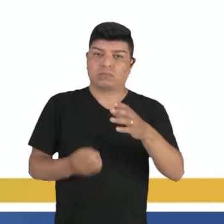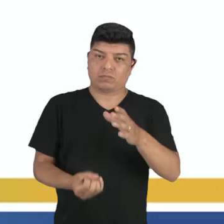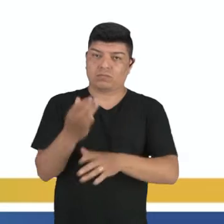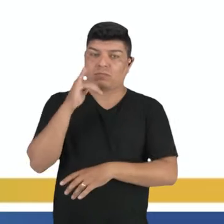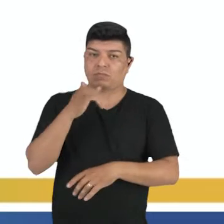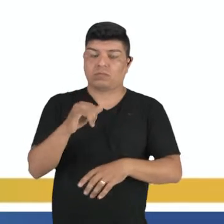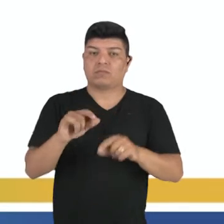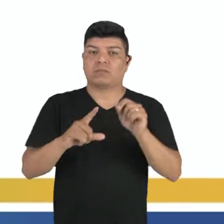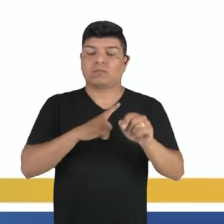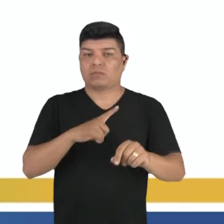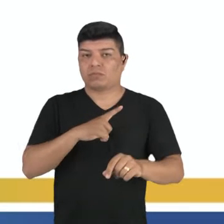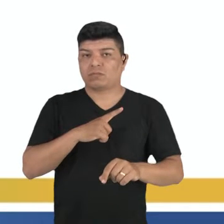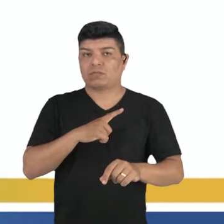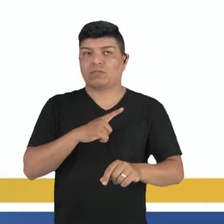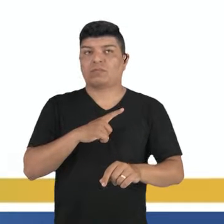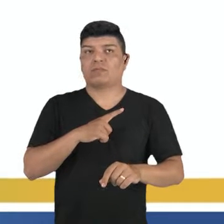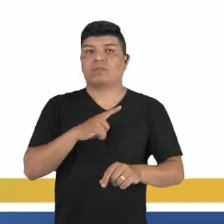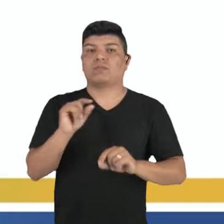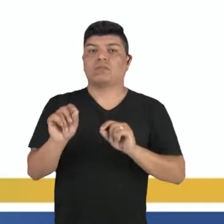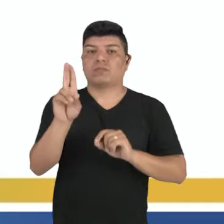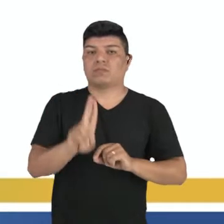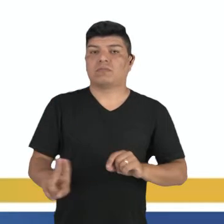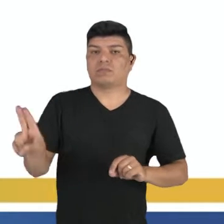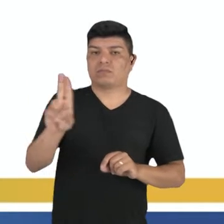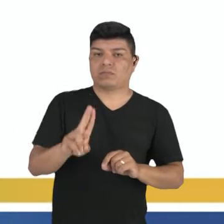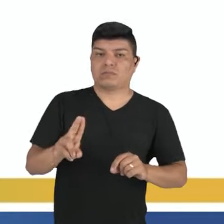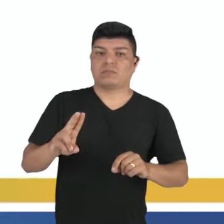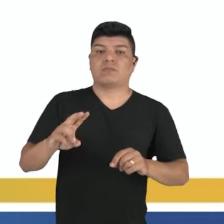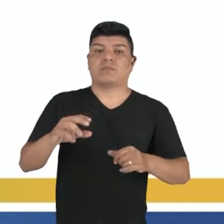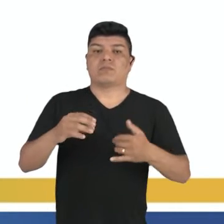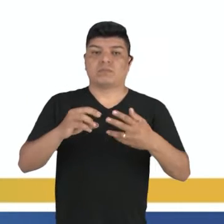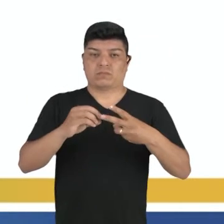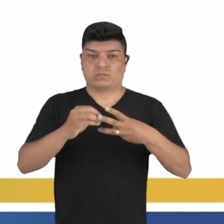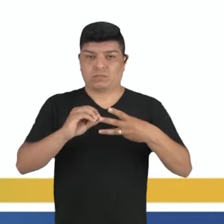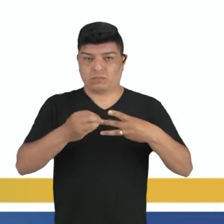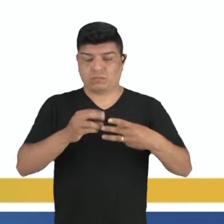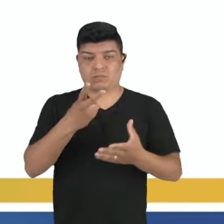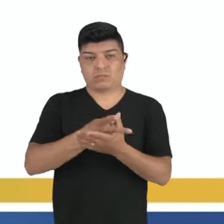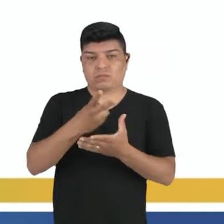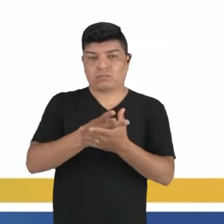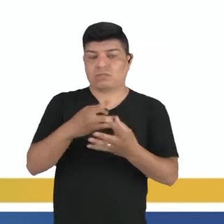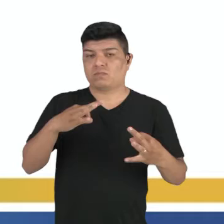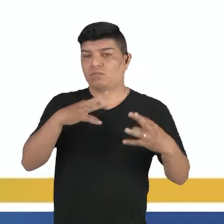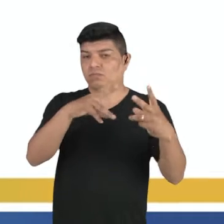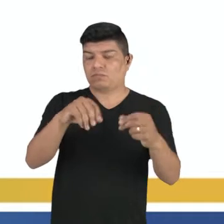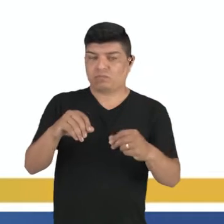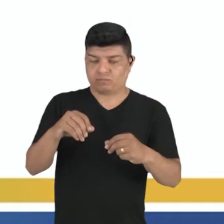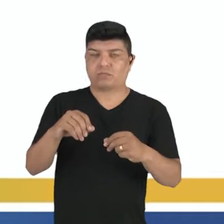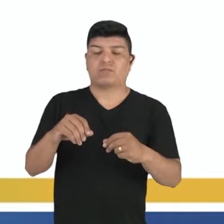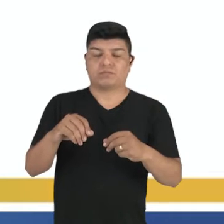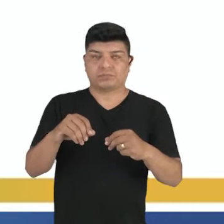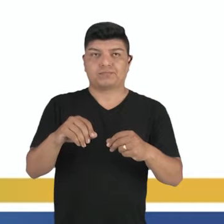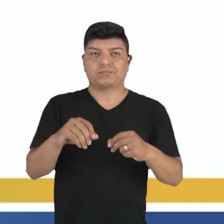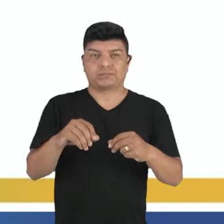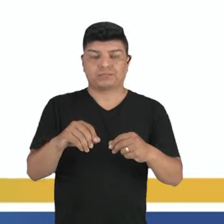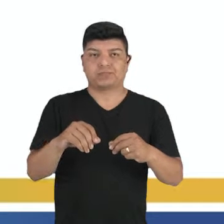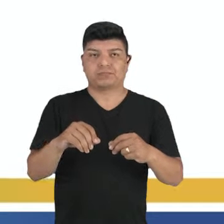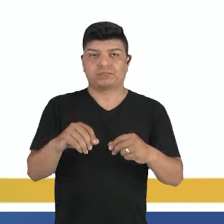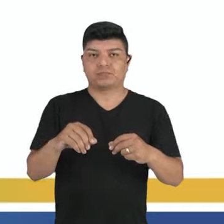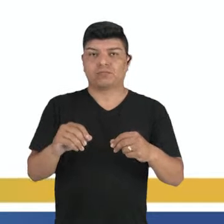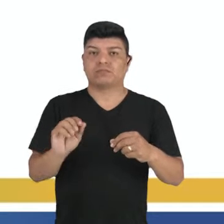de energia nessa energia produzida ela vai ser utilizada pela célula constantemente e em todos os processos em